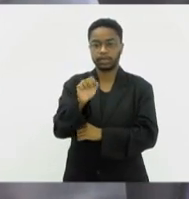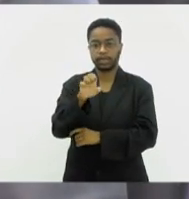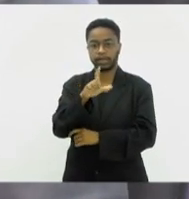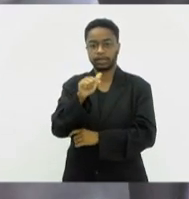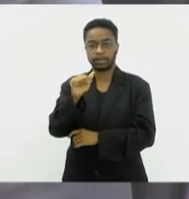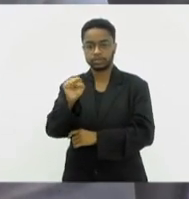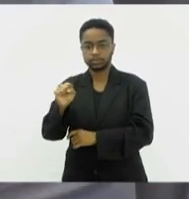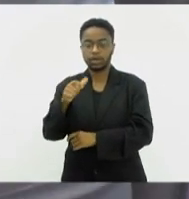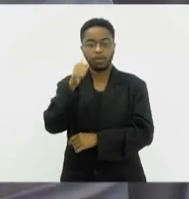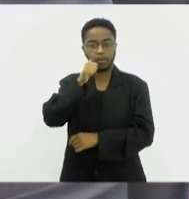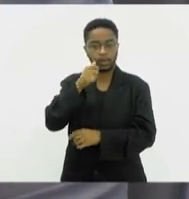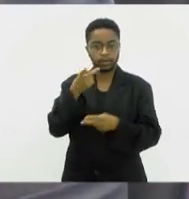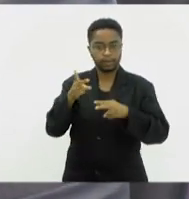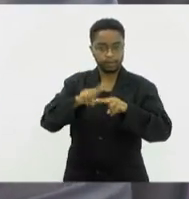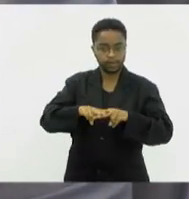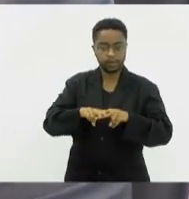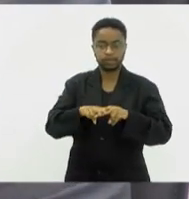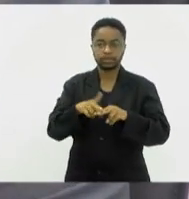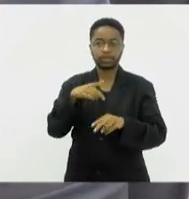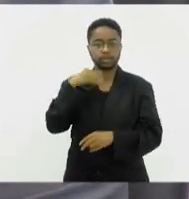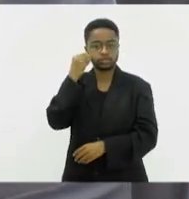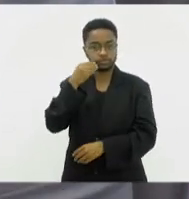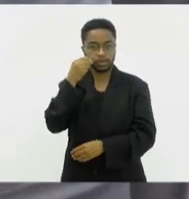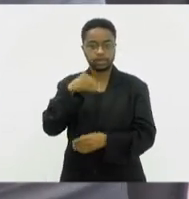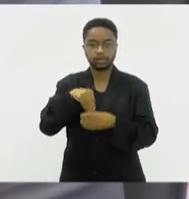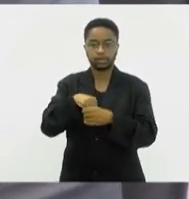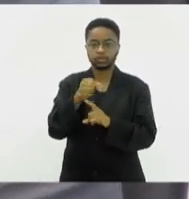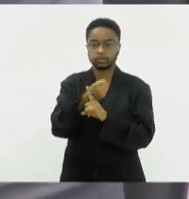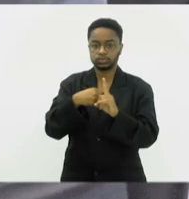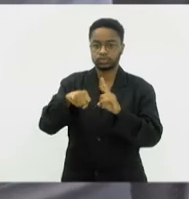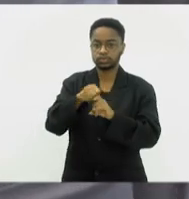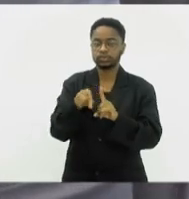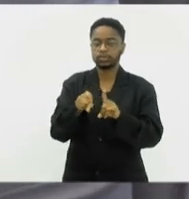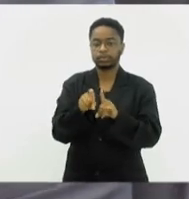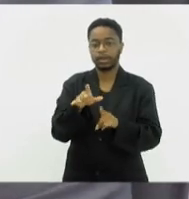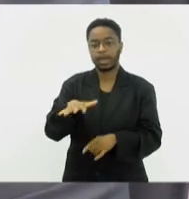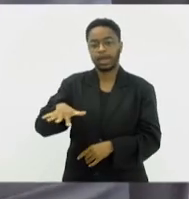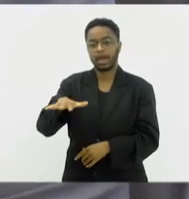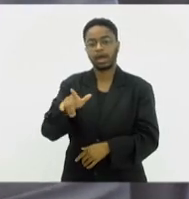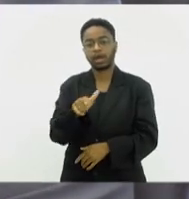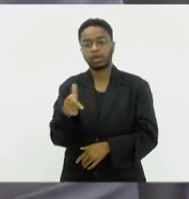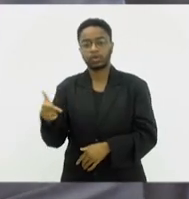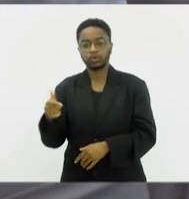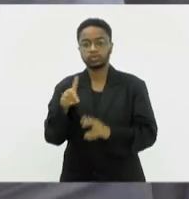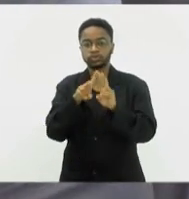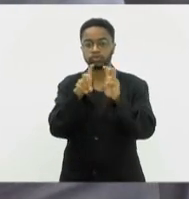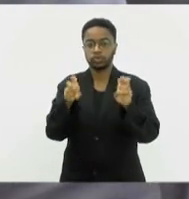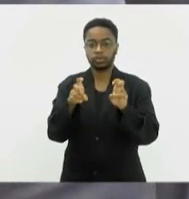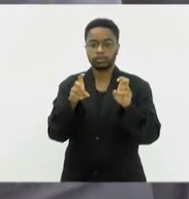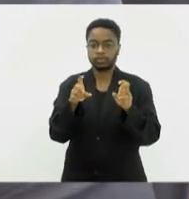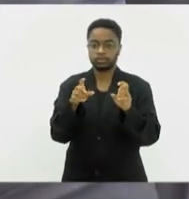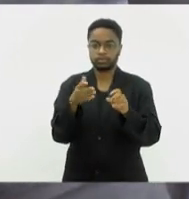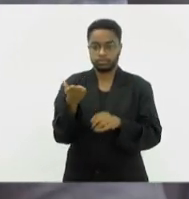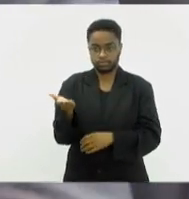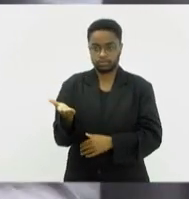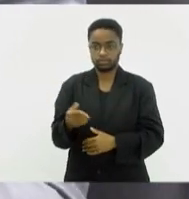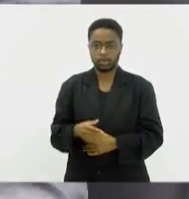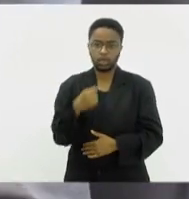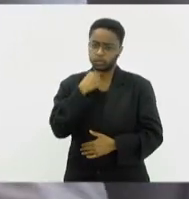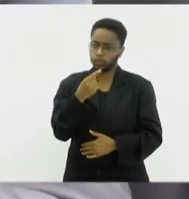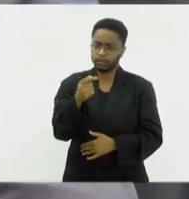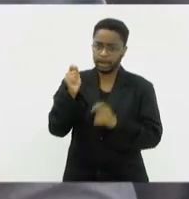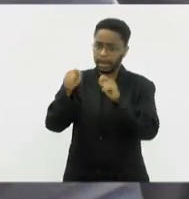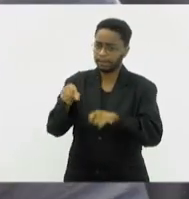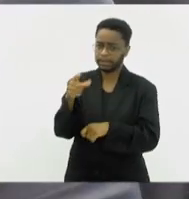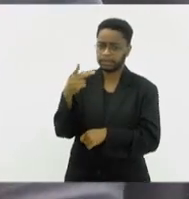mulheres encarceradas, experiência na sociedade civil, no terceiro setor, sobre o tema pertinente. Sim, eu não estou duvidando da